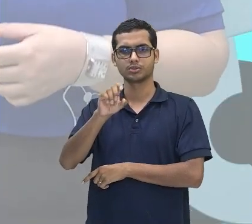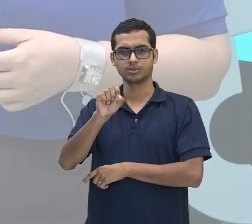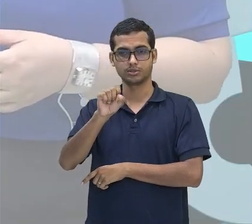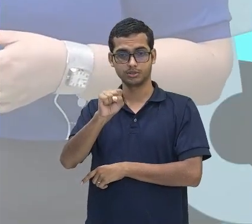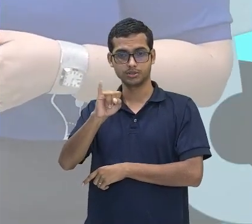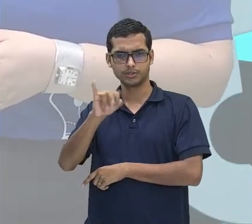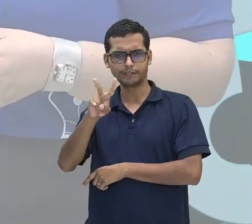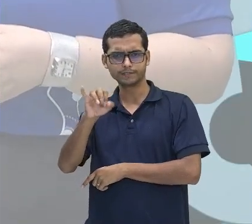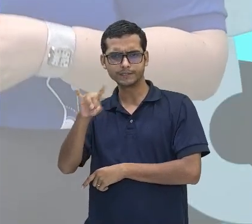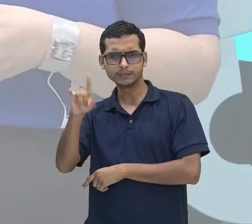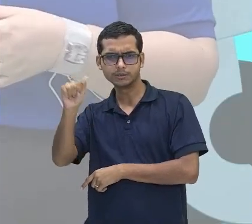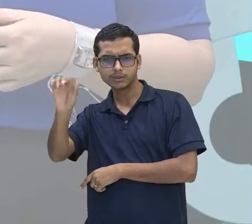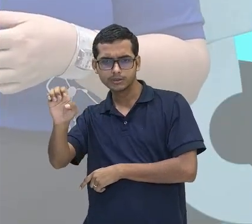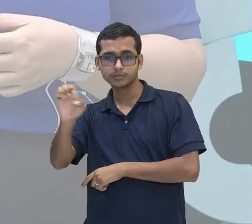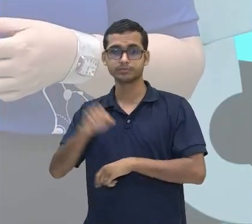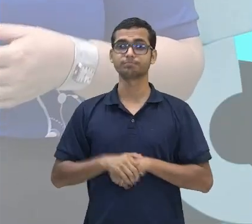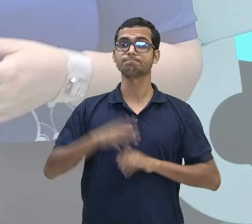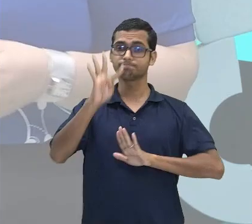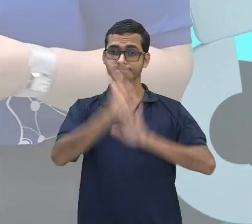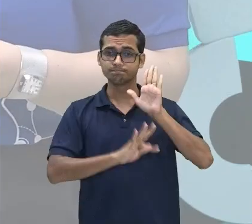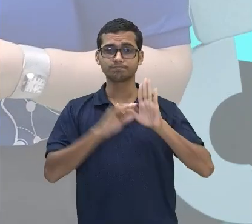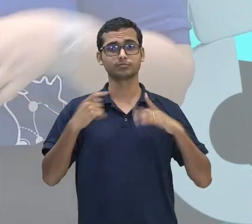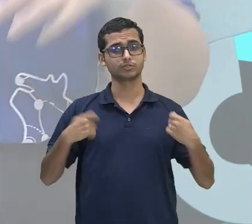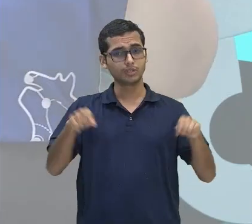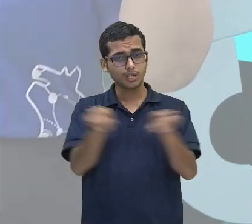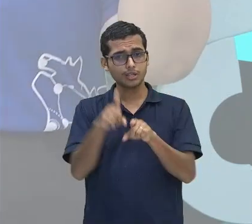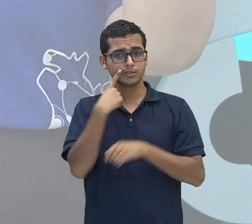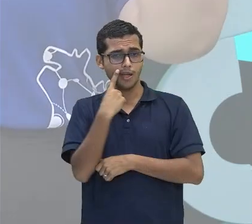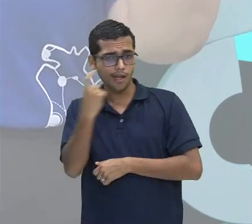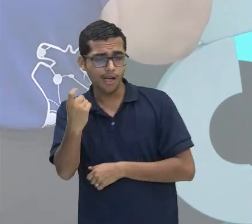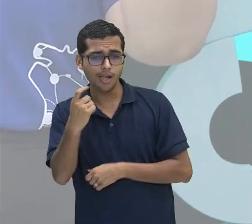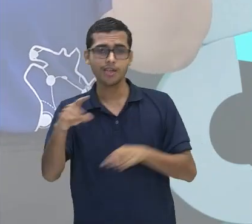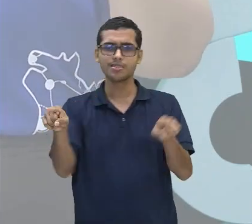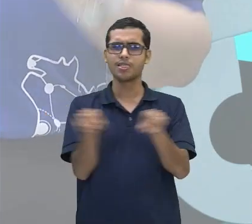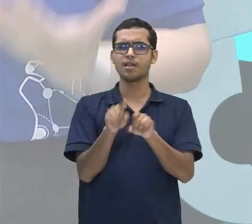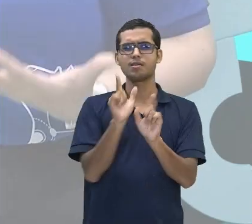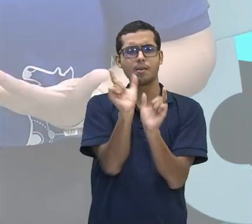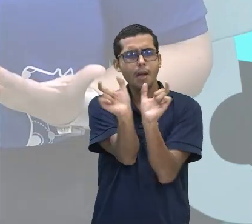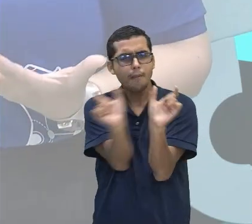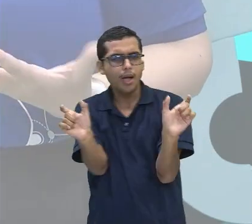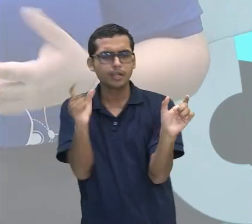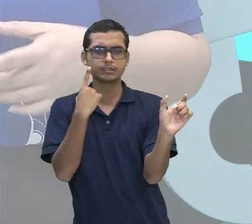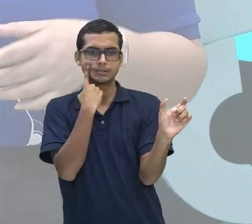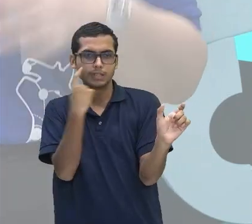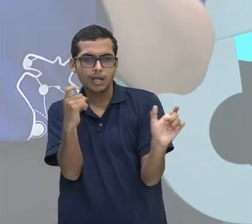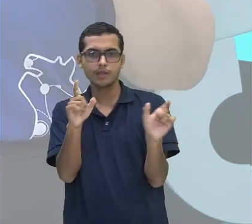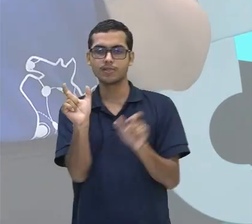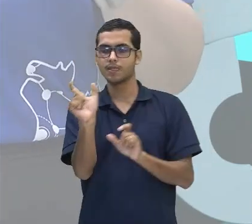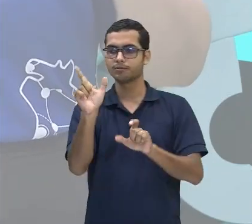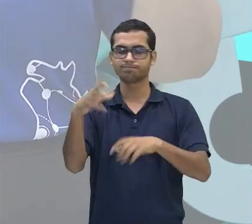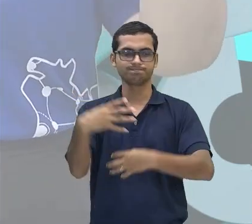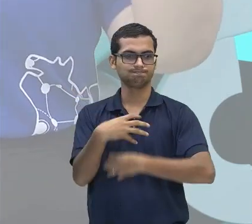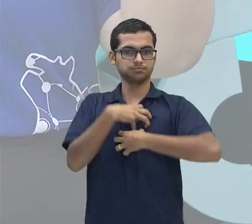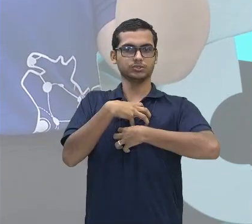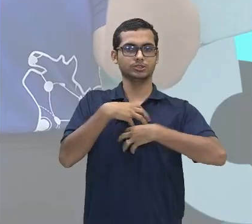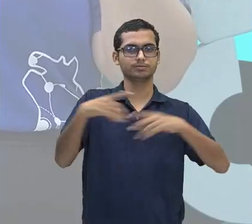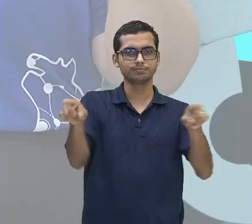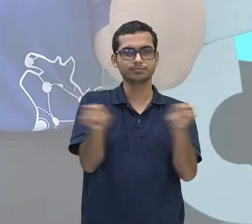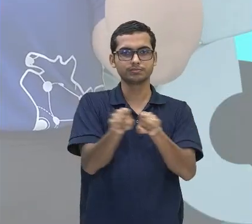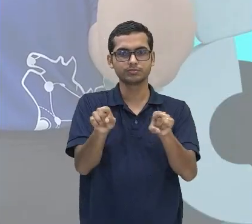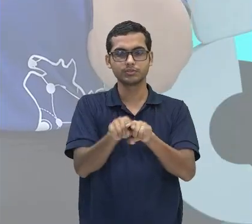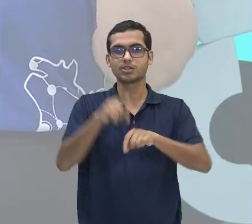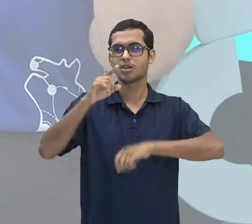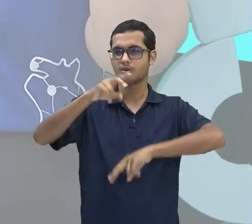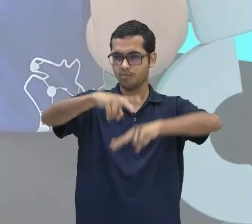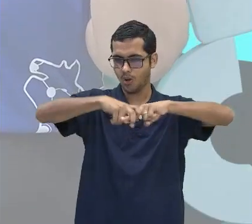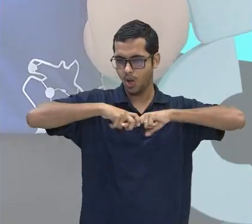E como é que se faz isso? Com as palavras impactantes, com as frases de efeito. É por isso que em